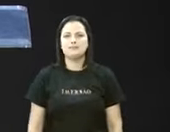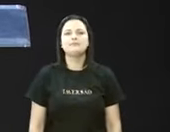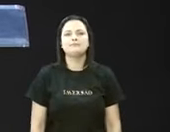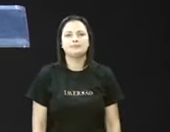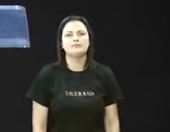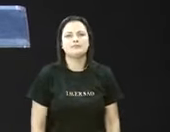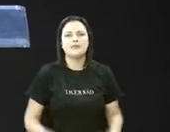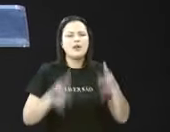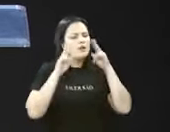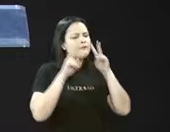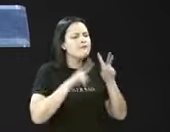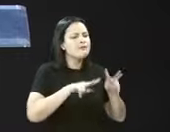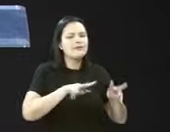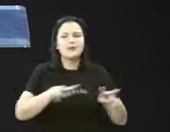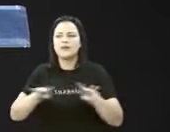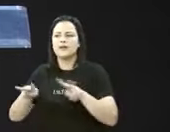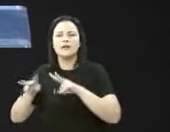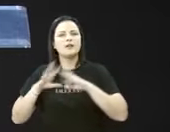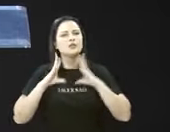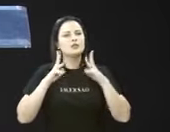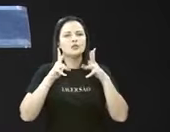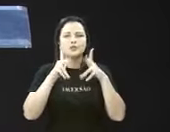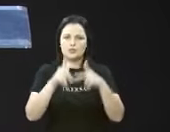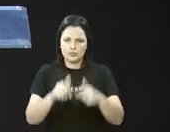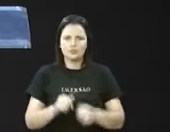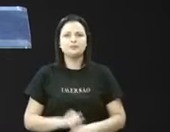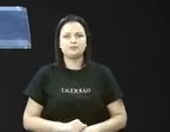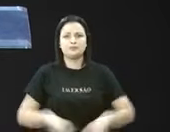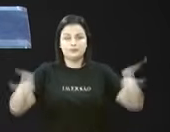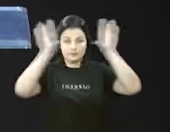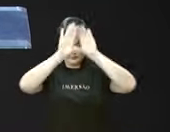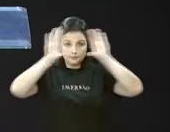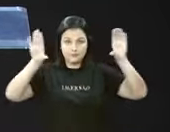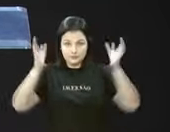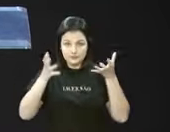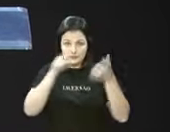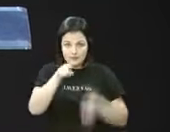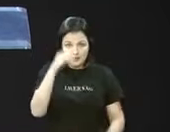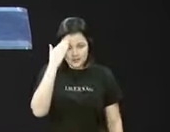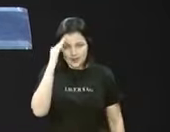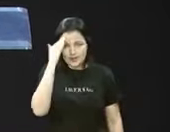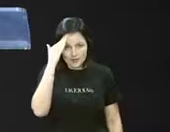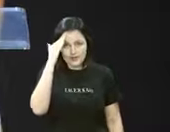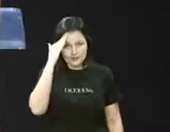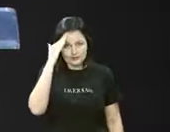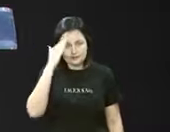Enxerga o equilíbrio agora, que os céus está te fazendo entender. Meu Deus do